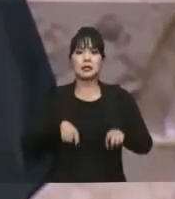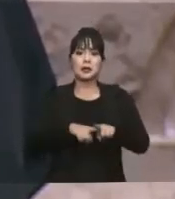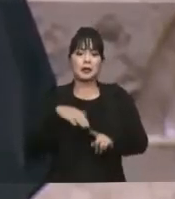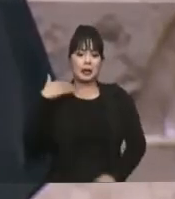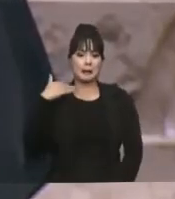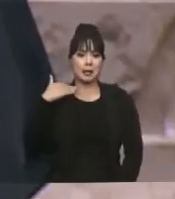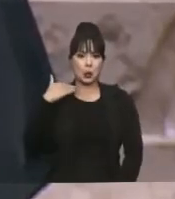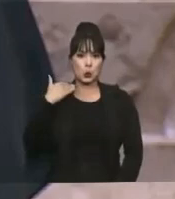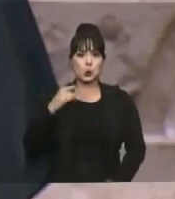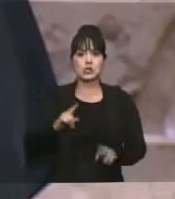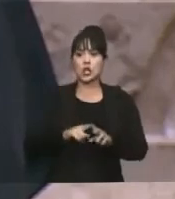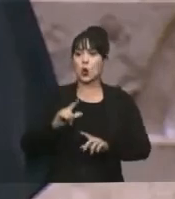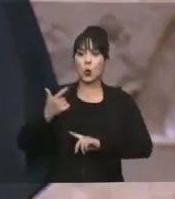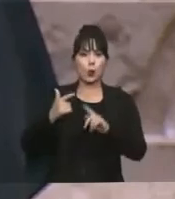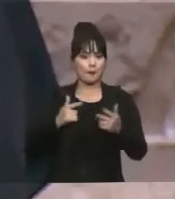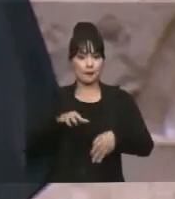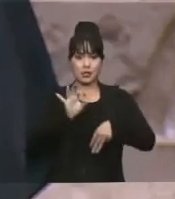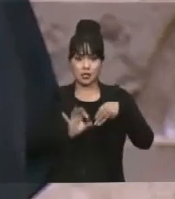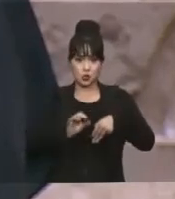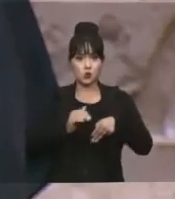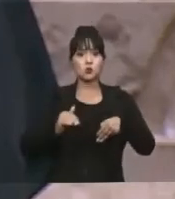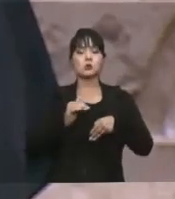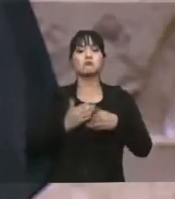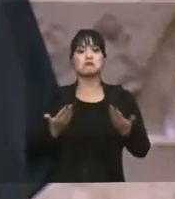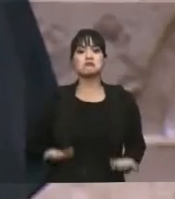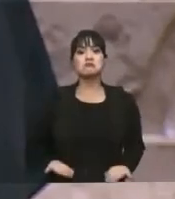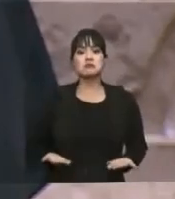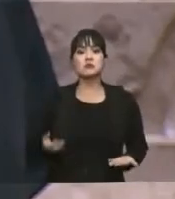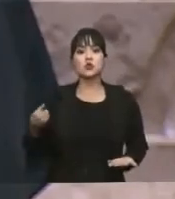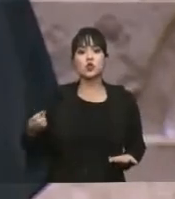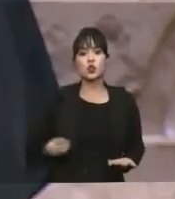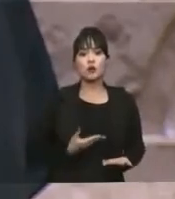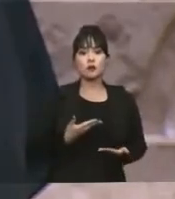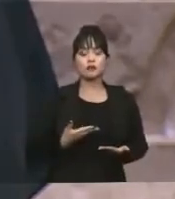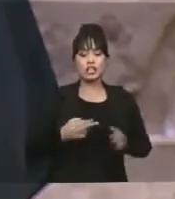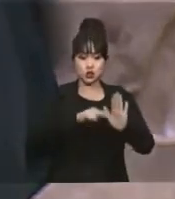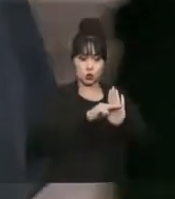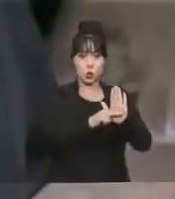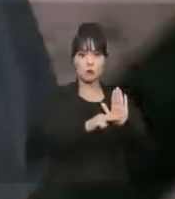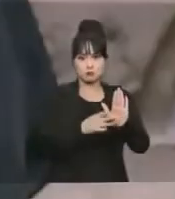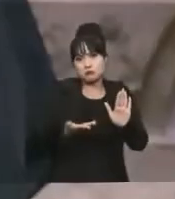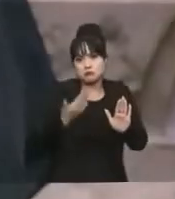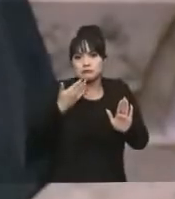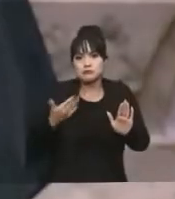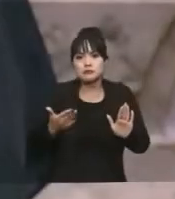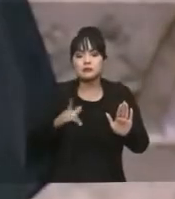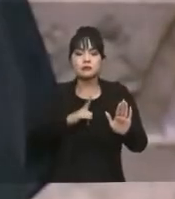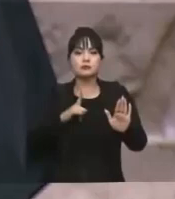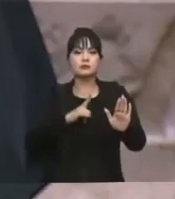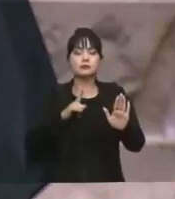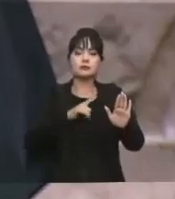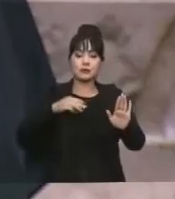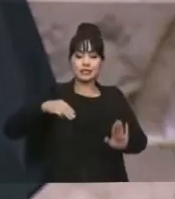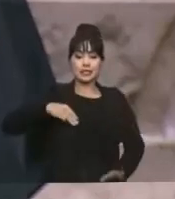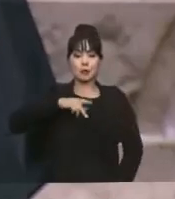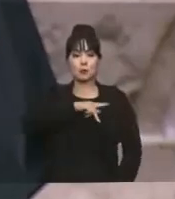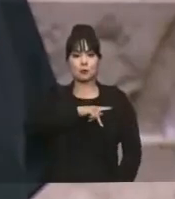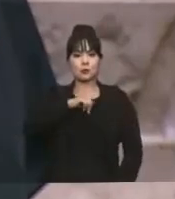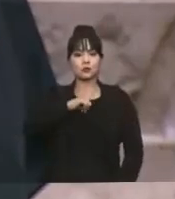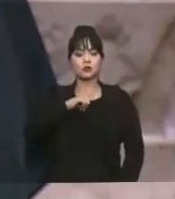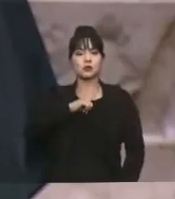senhores ministros, por tudo isso é que as normas impugnadas foram e são tidas pelo Ministério Público